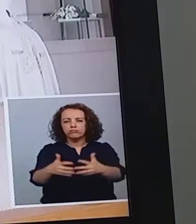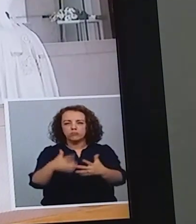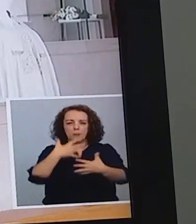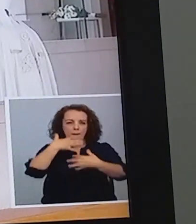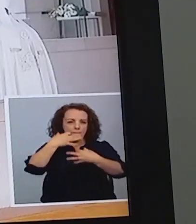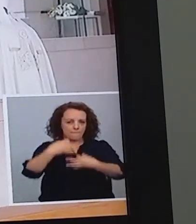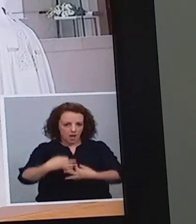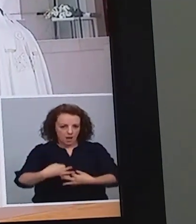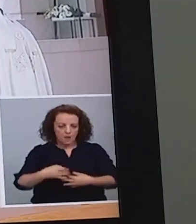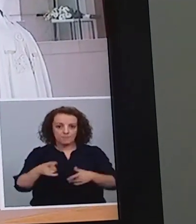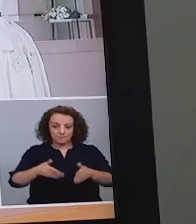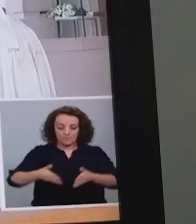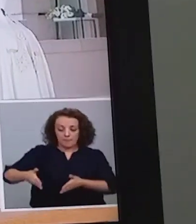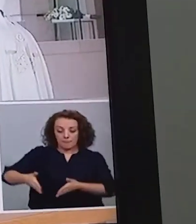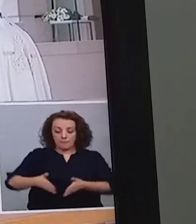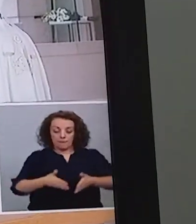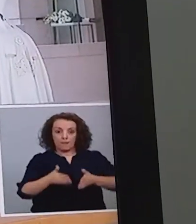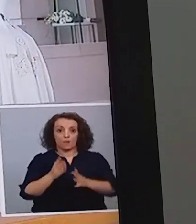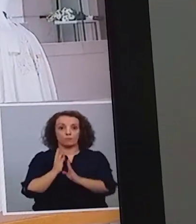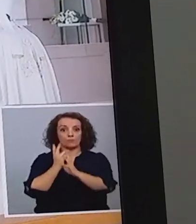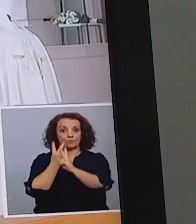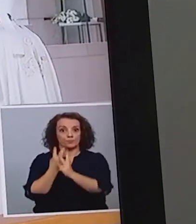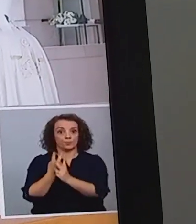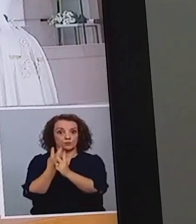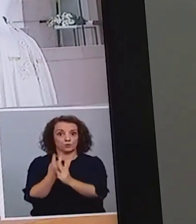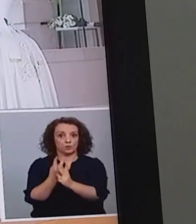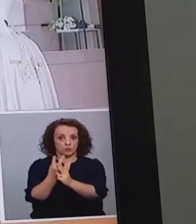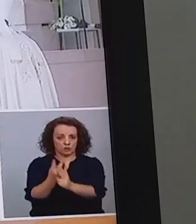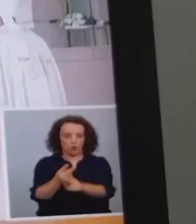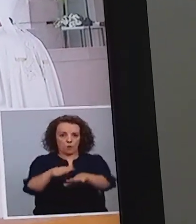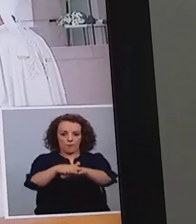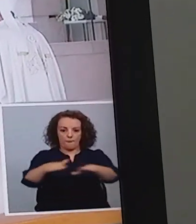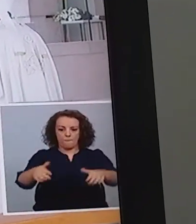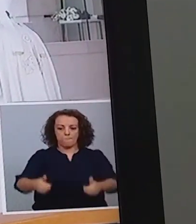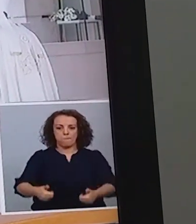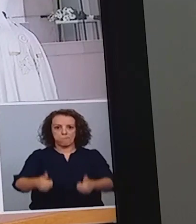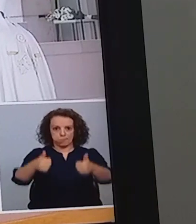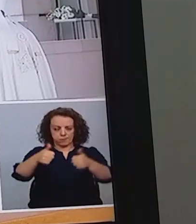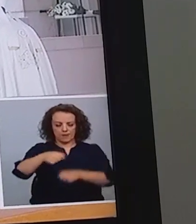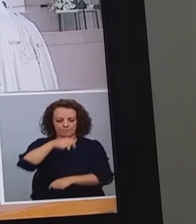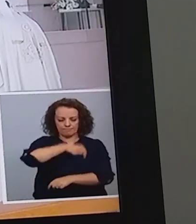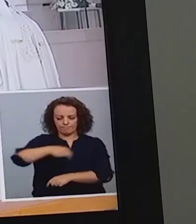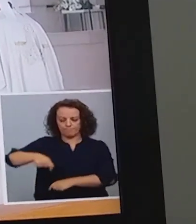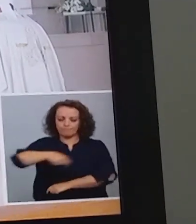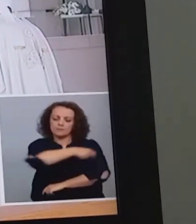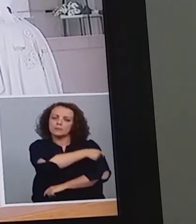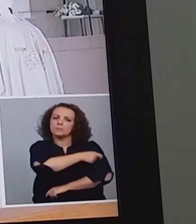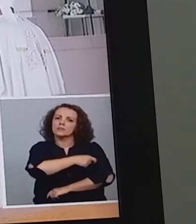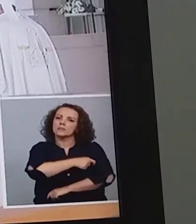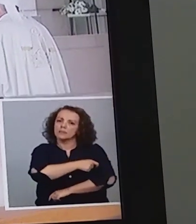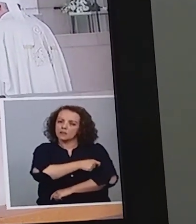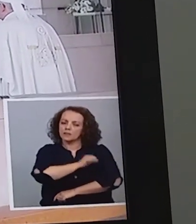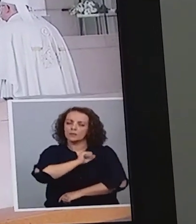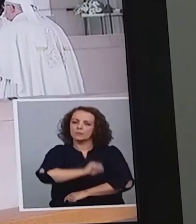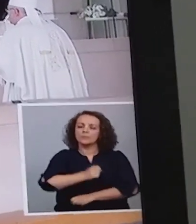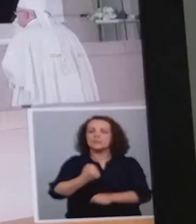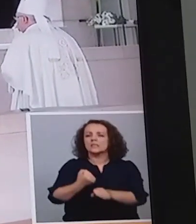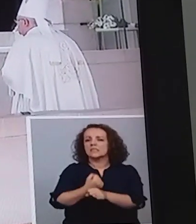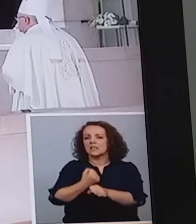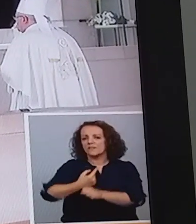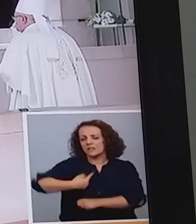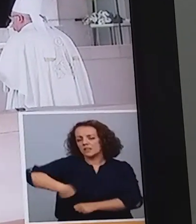procissão até ao altar do recinto, incorporam-se representantes daqueles cujo serviço todos